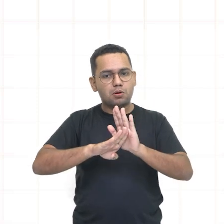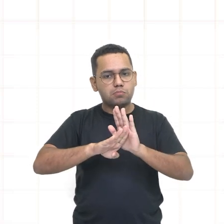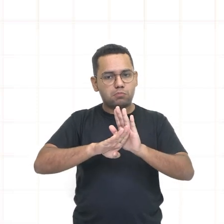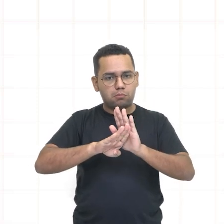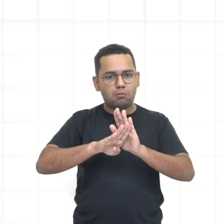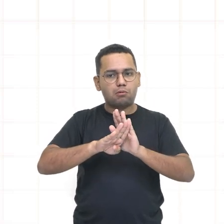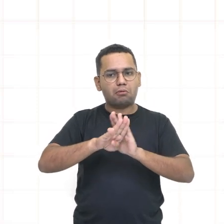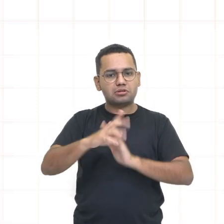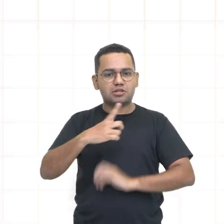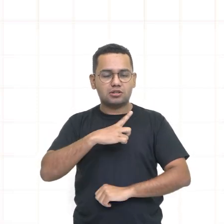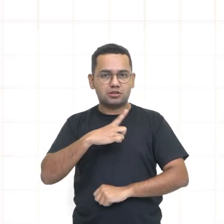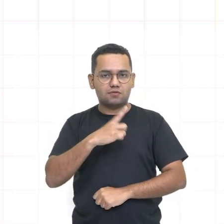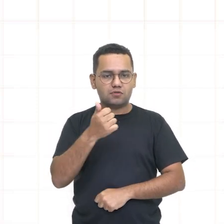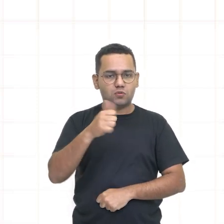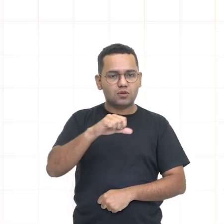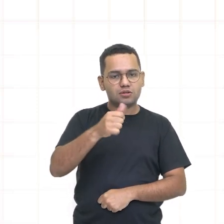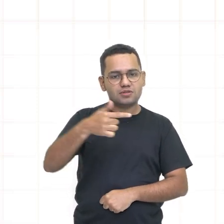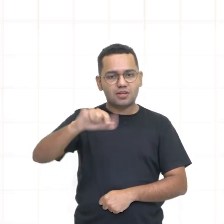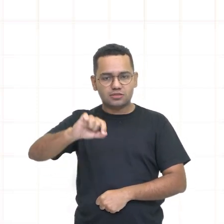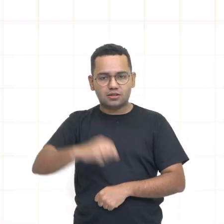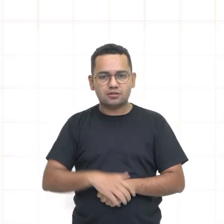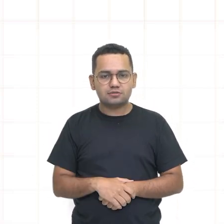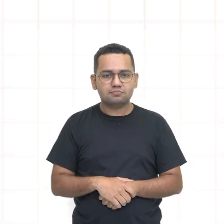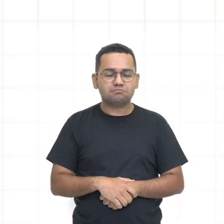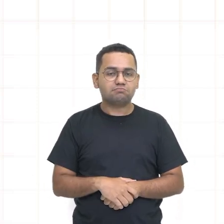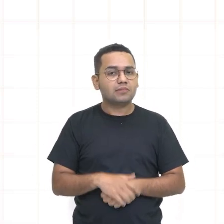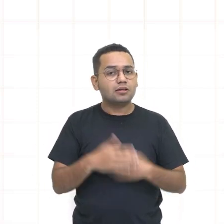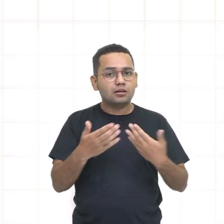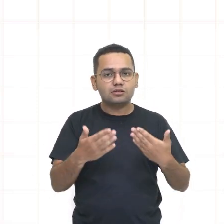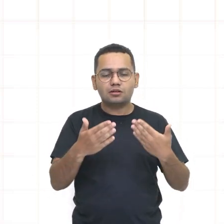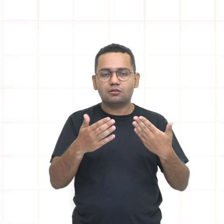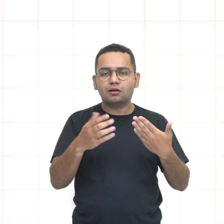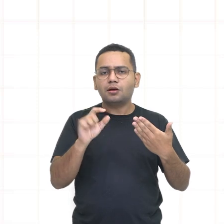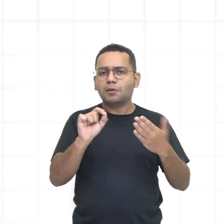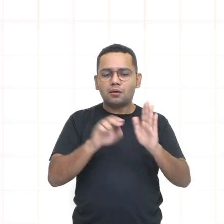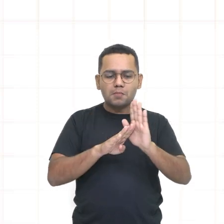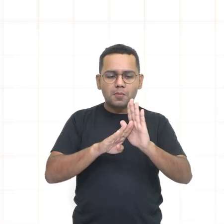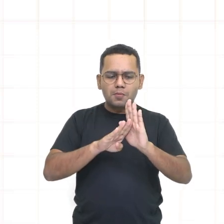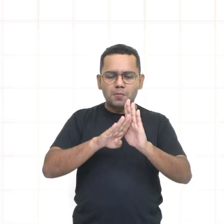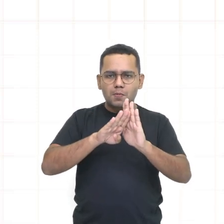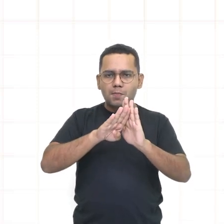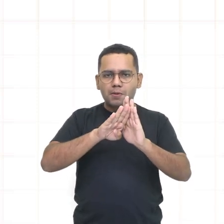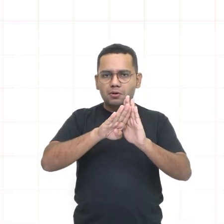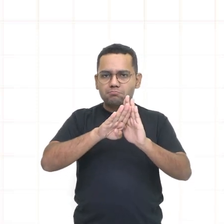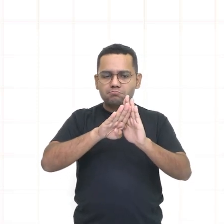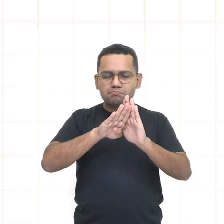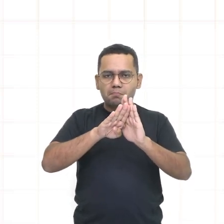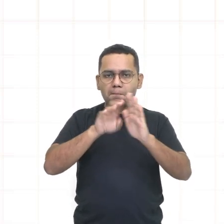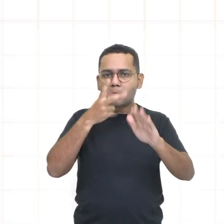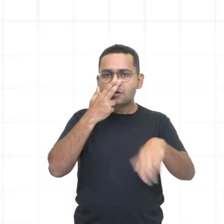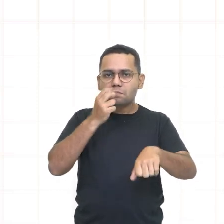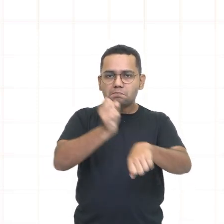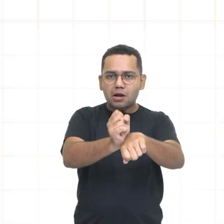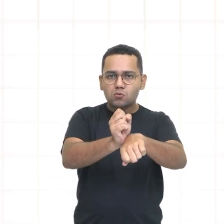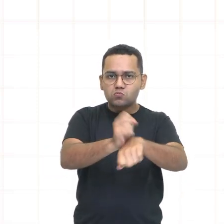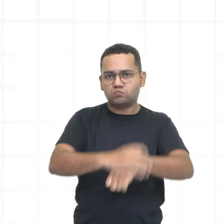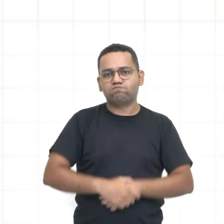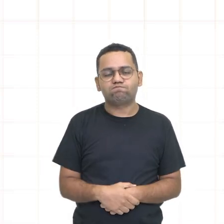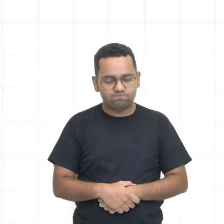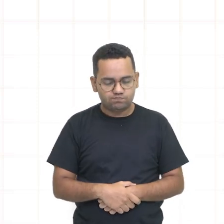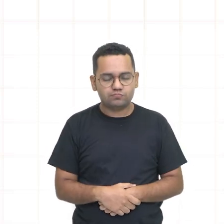durante o milagre econômico dos anos 70, começou a desacelerar, certo? Então, observem que nós temos